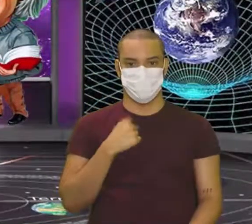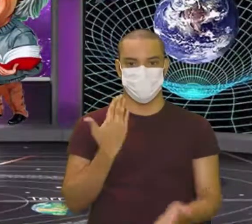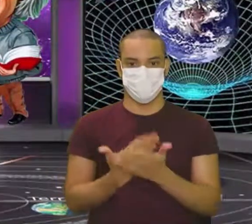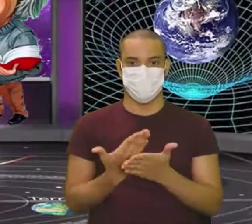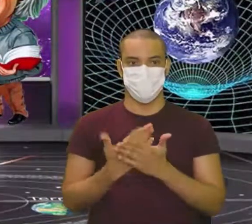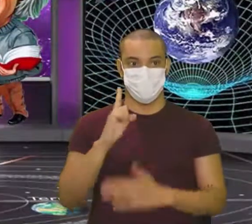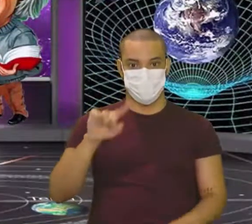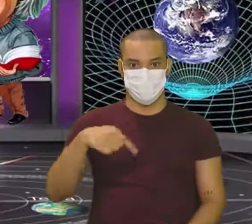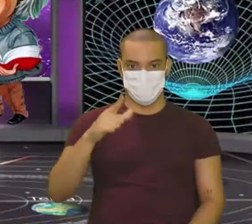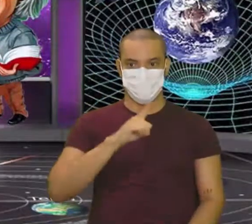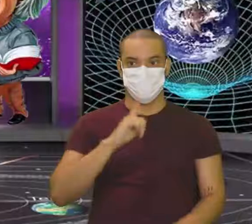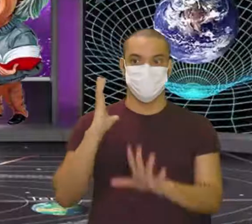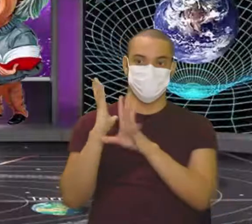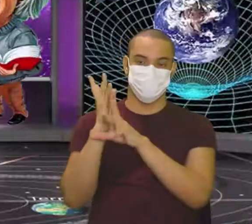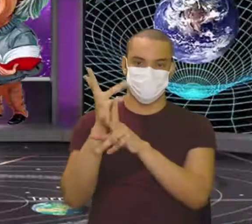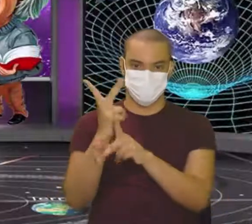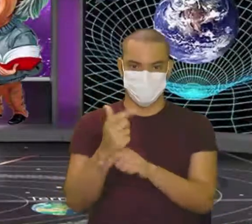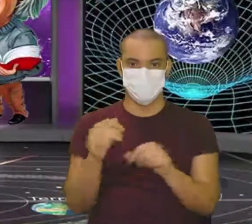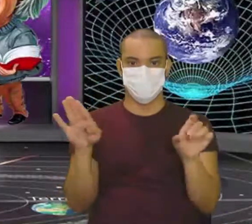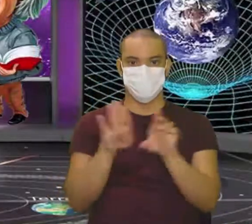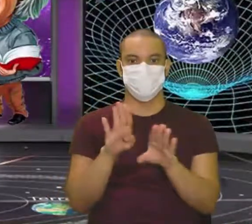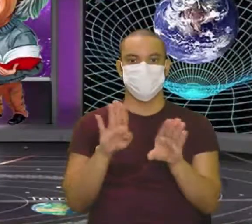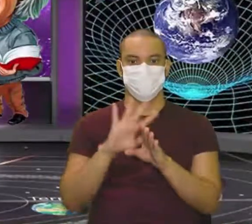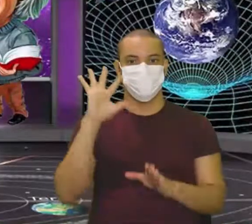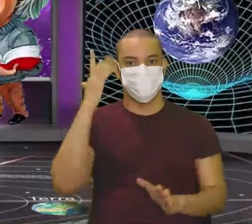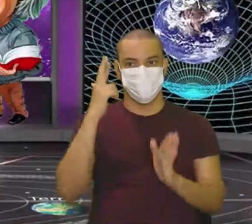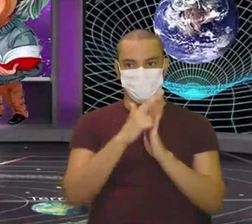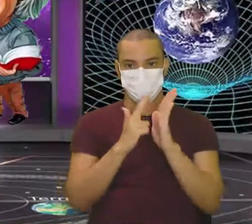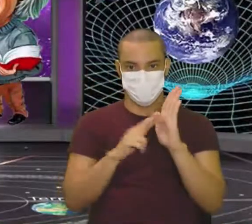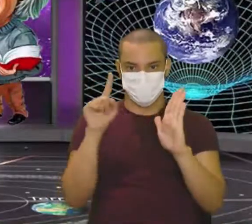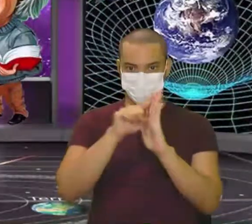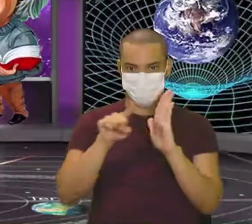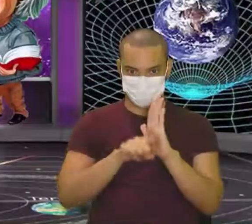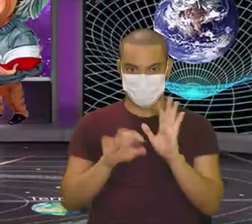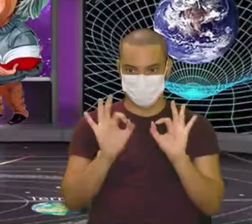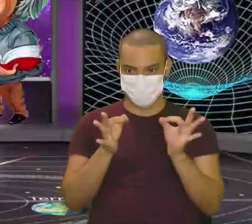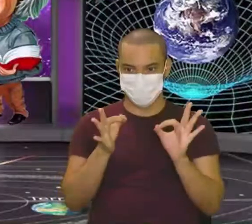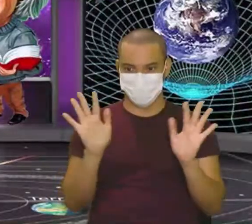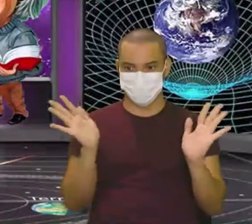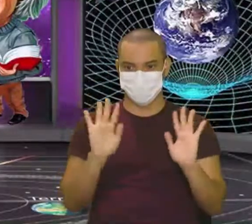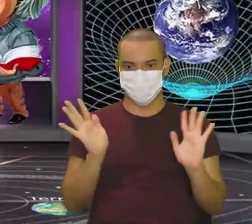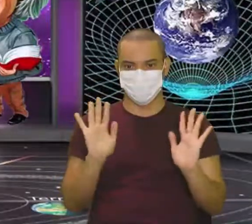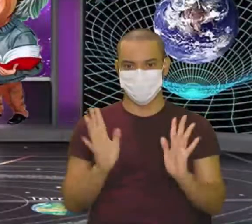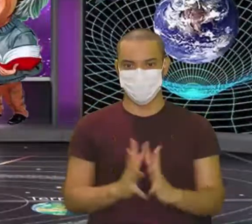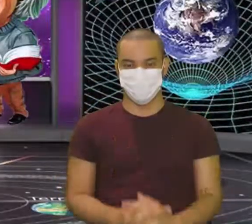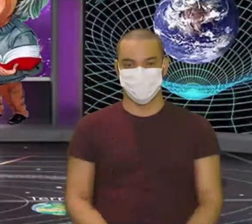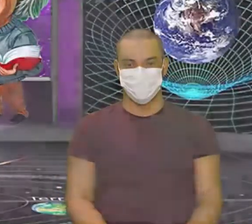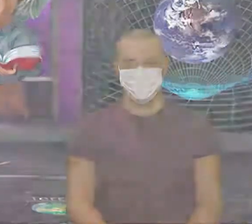próxima aula tem revisão e também tem resolução de exercícios para vocês, tá? Tchau, tchau.